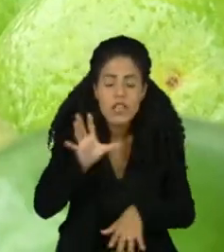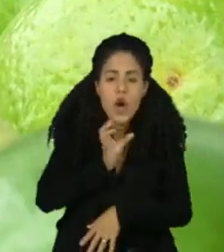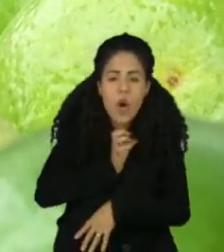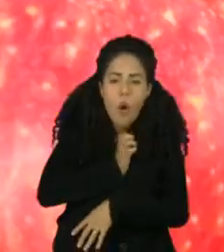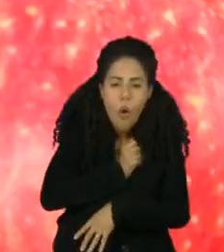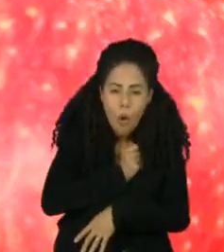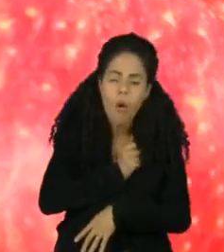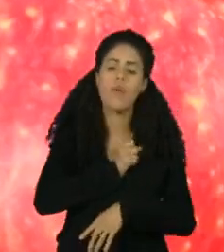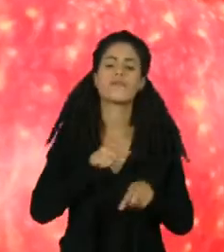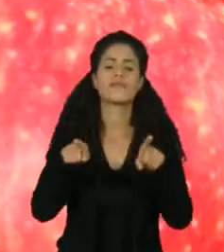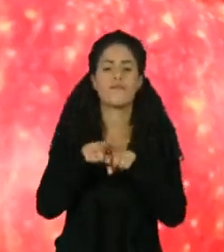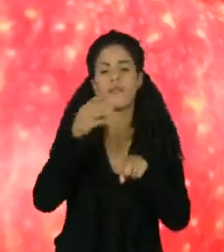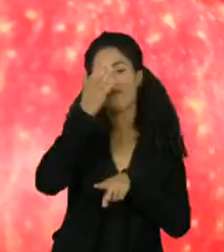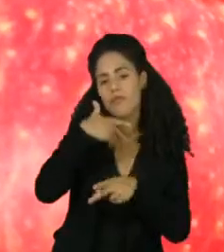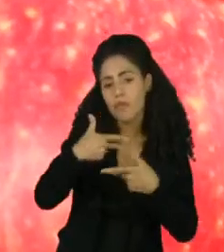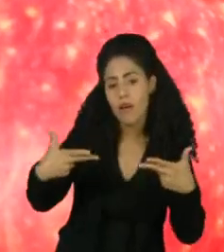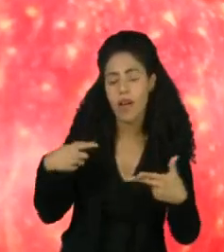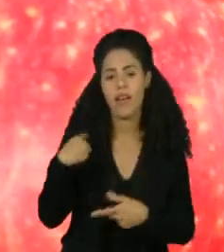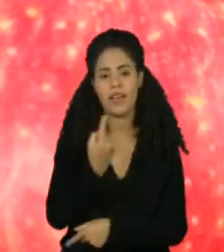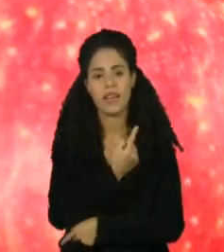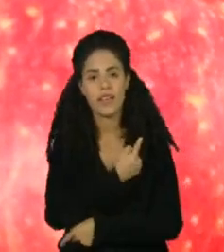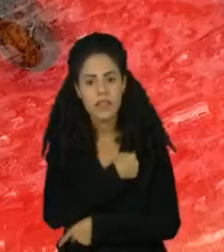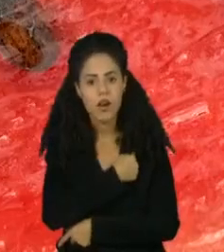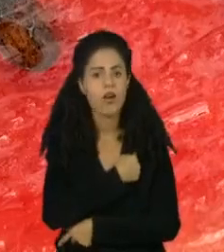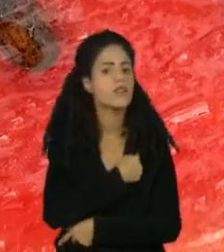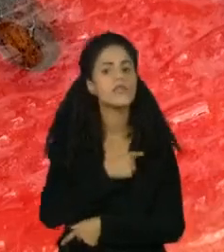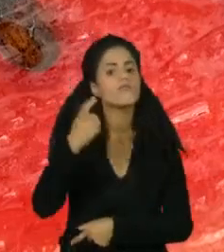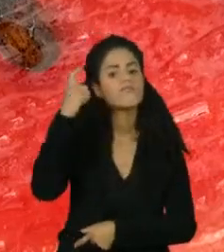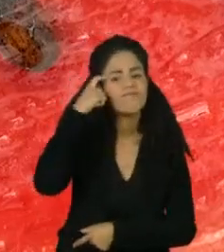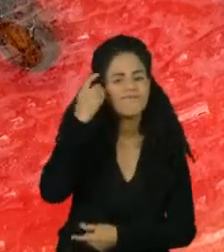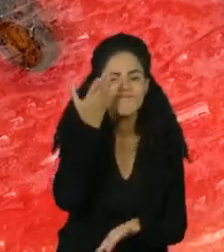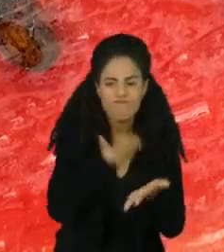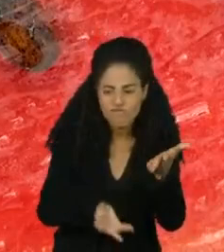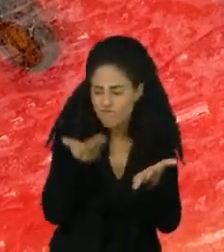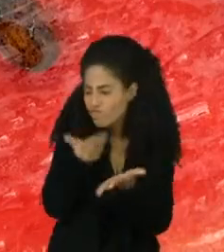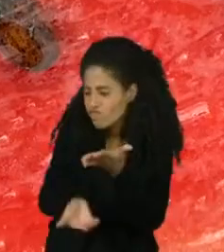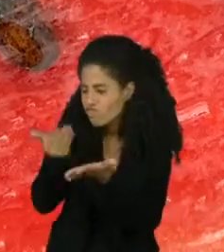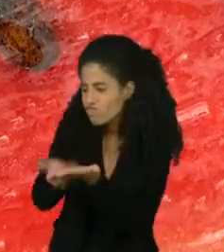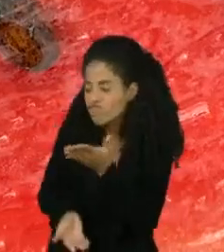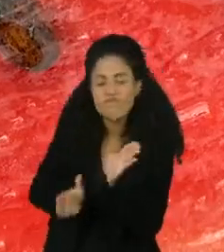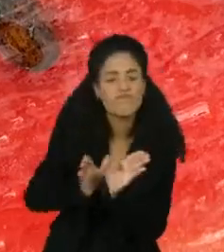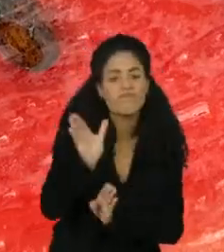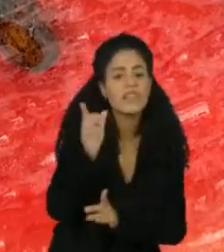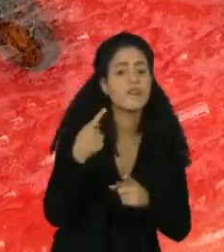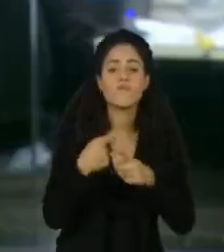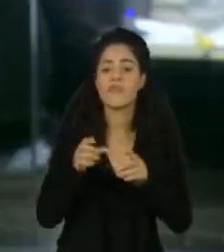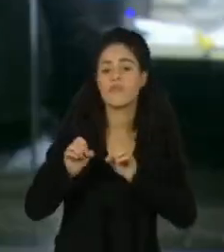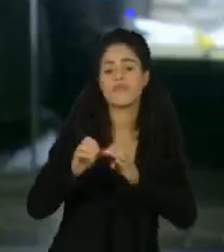para isso, mas a gente está perdendo por conta desses hábitos aí incentivados na infância.